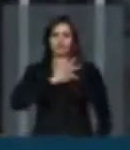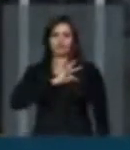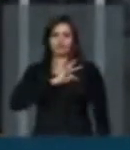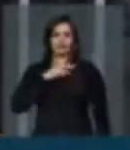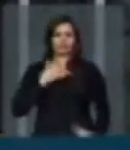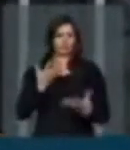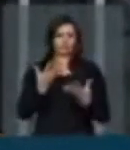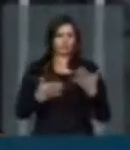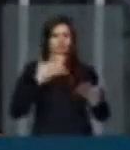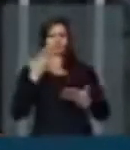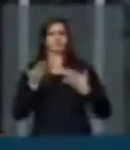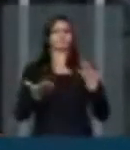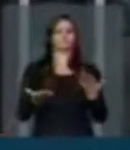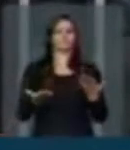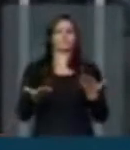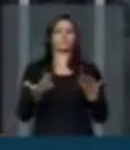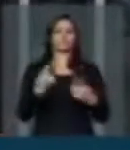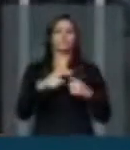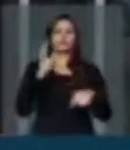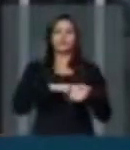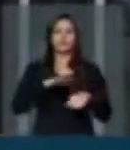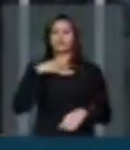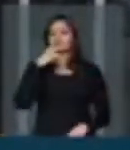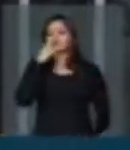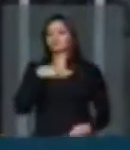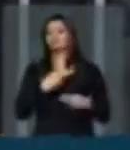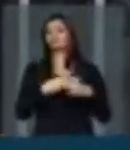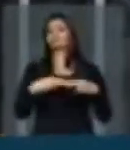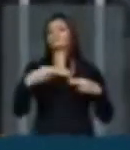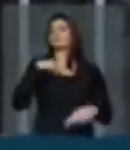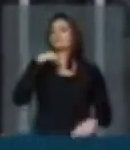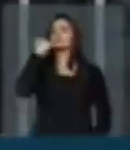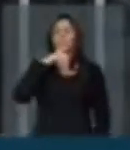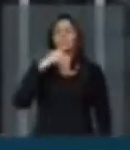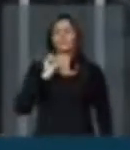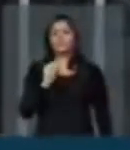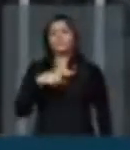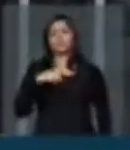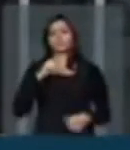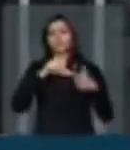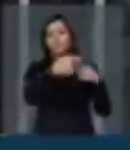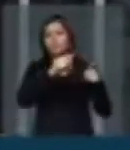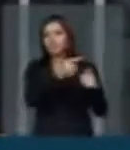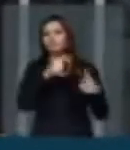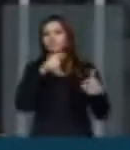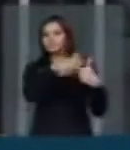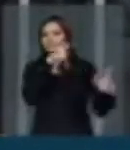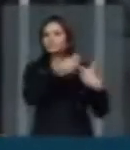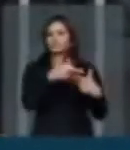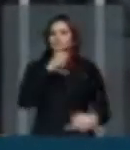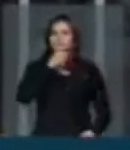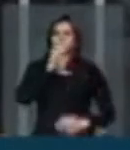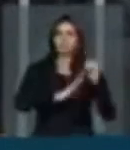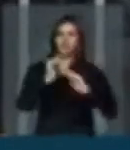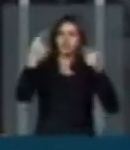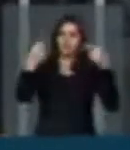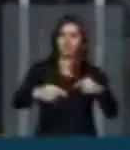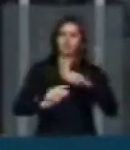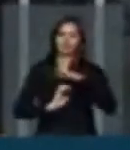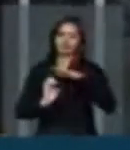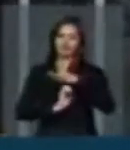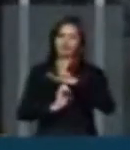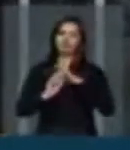pior. Na maior desfaçatez, saíram atacando a imprensa, a oposição, a entidade